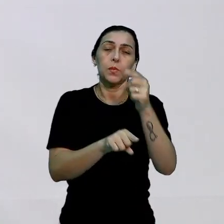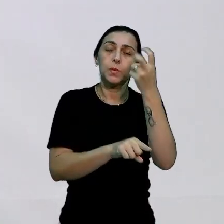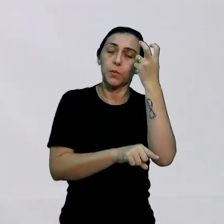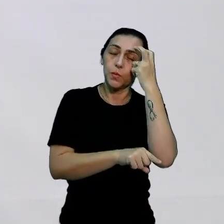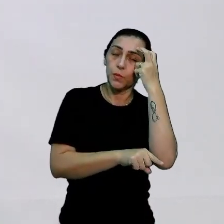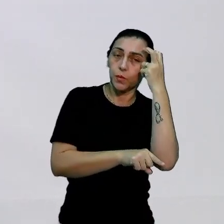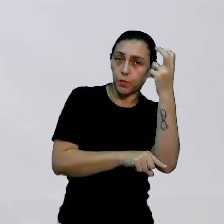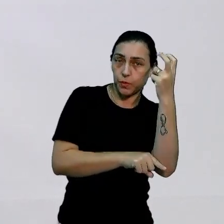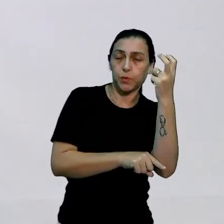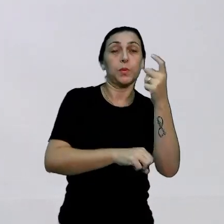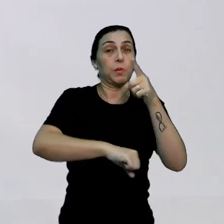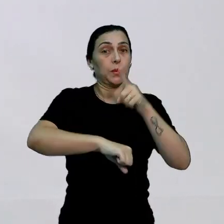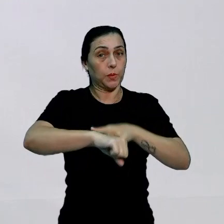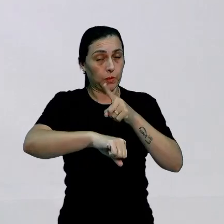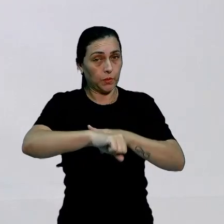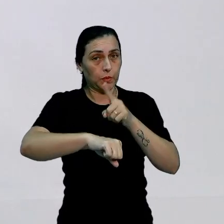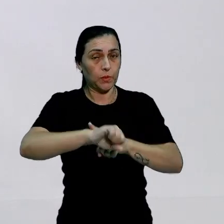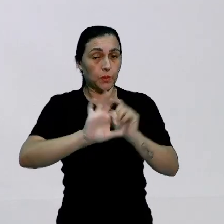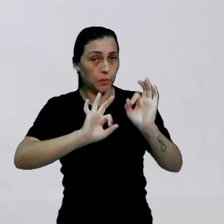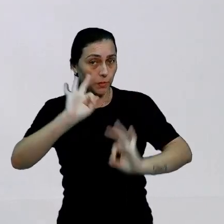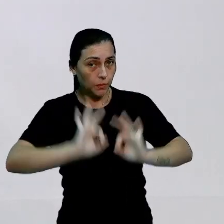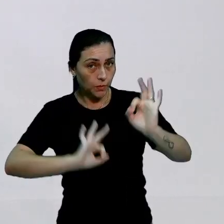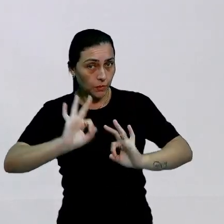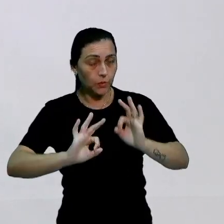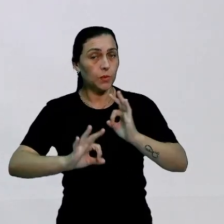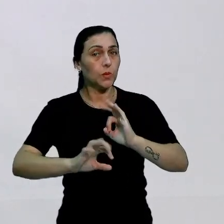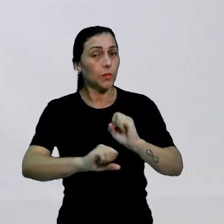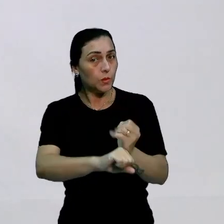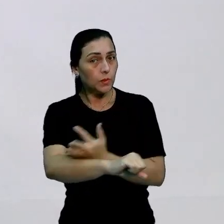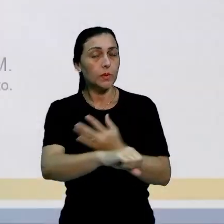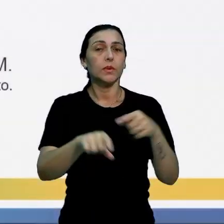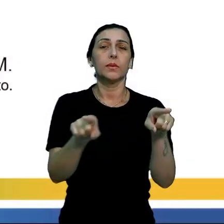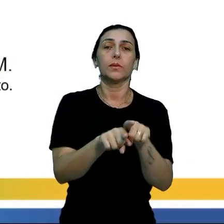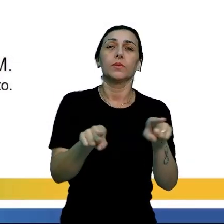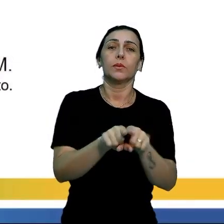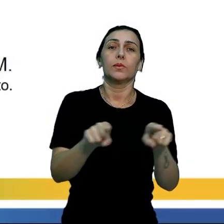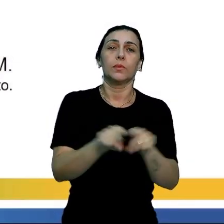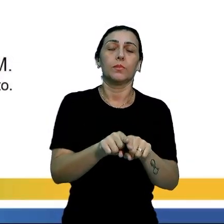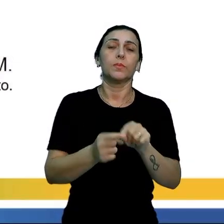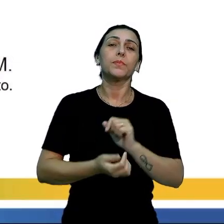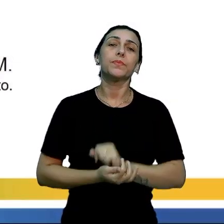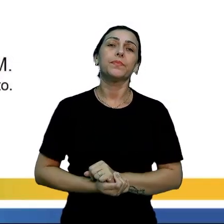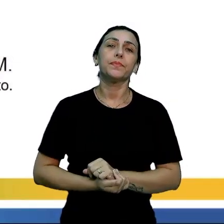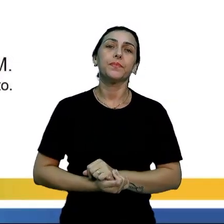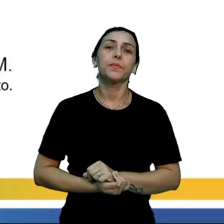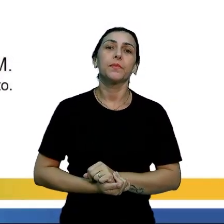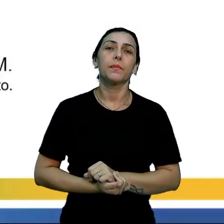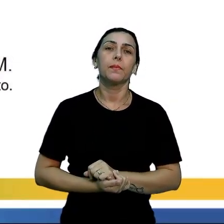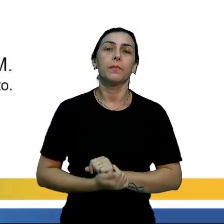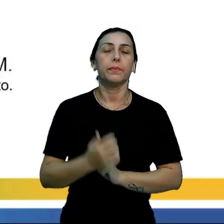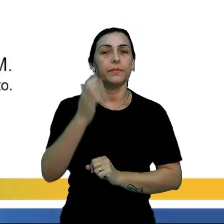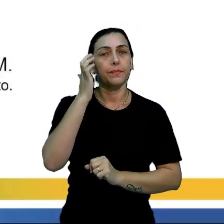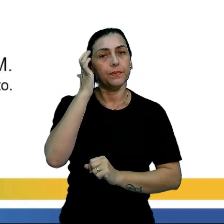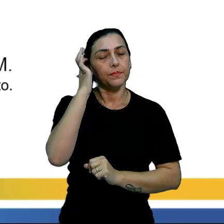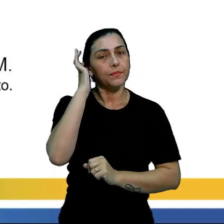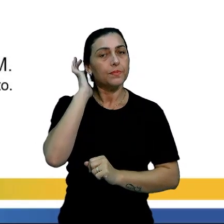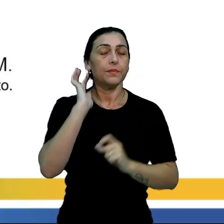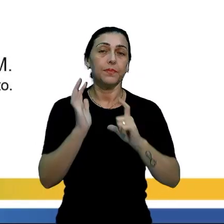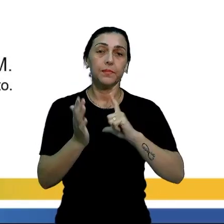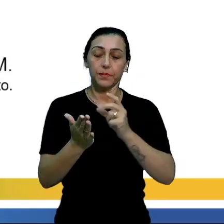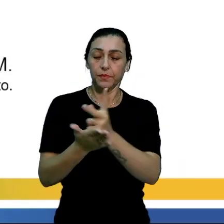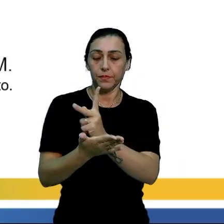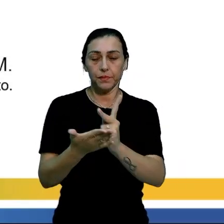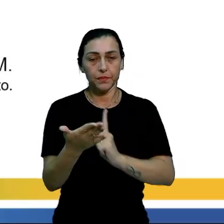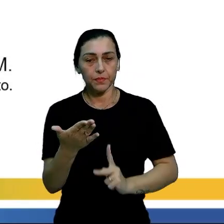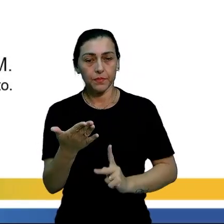a administração do tempo, toda essa questão emocional também o seu lado. Então olha só, nós temos um poemazinho aí,